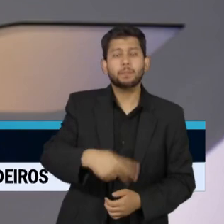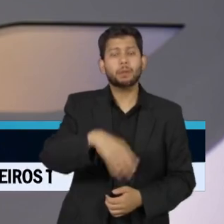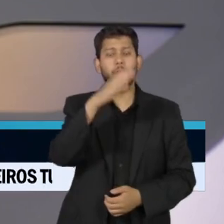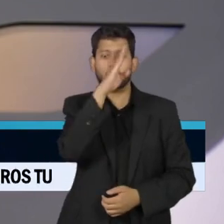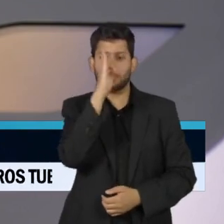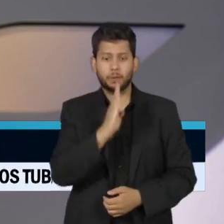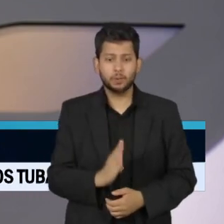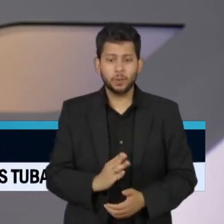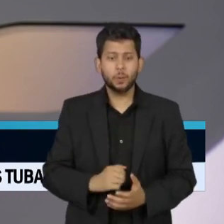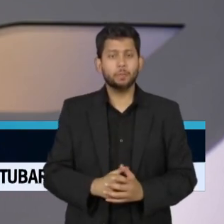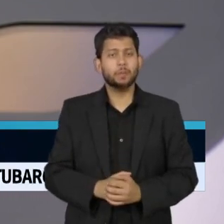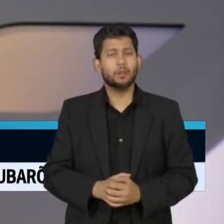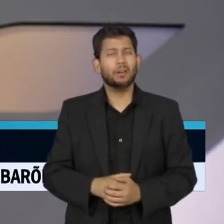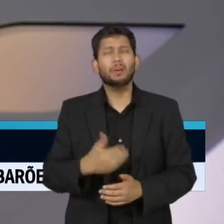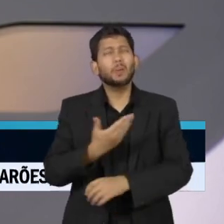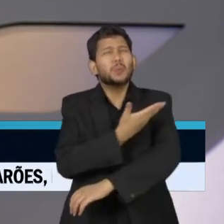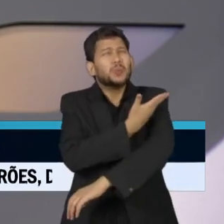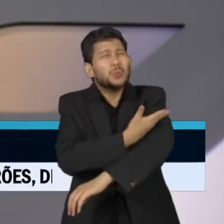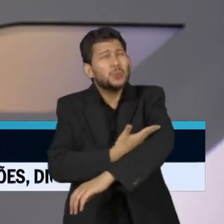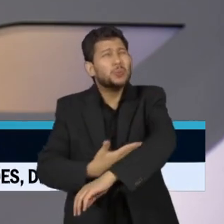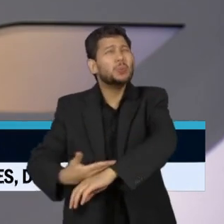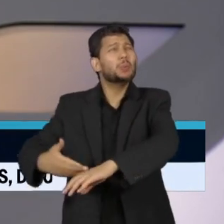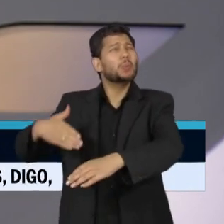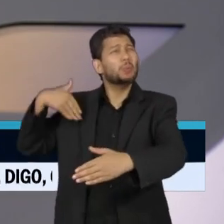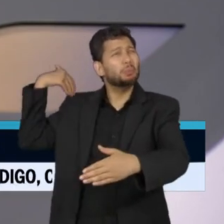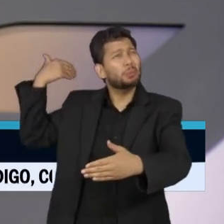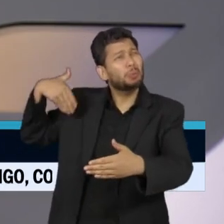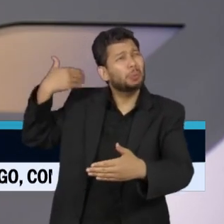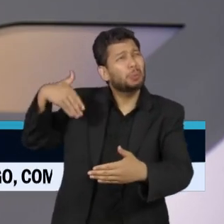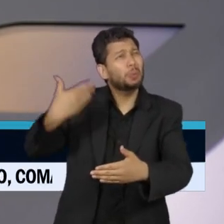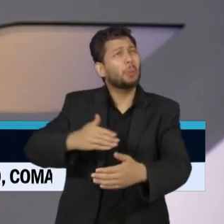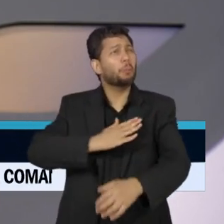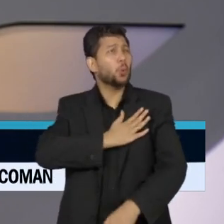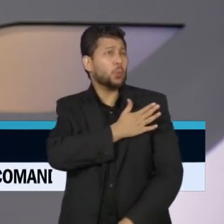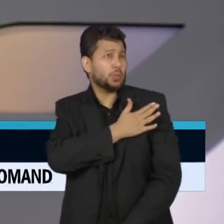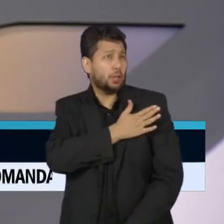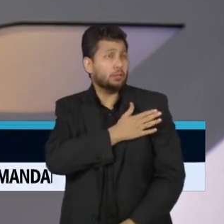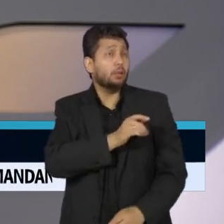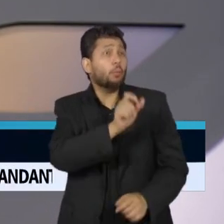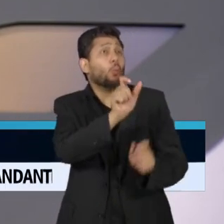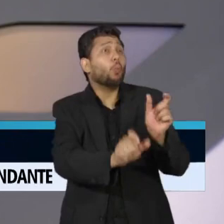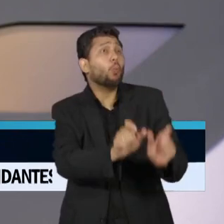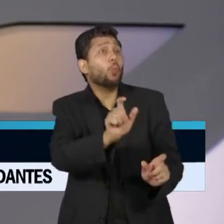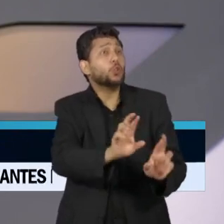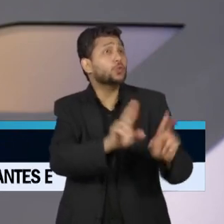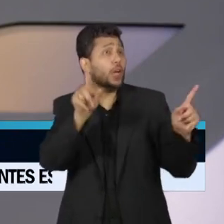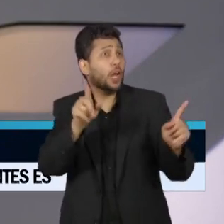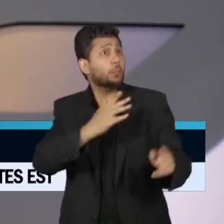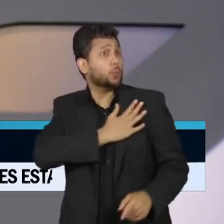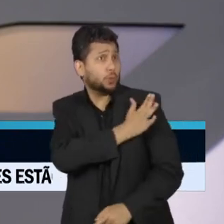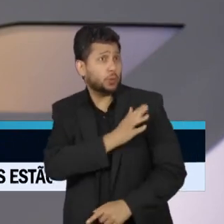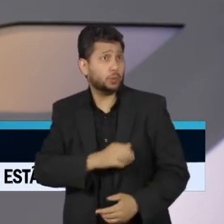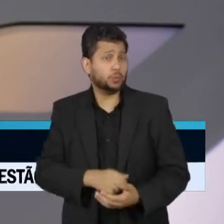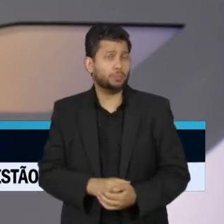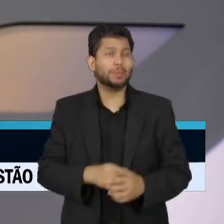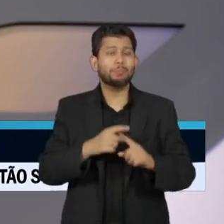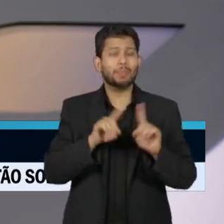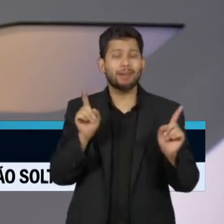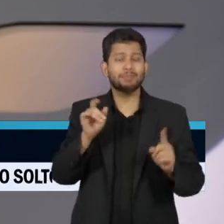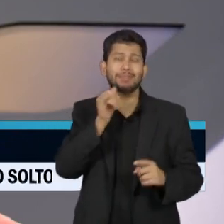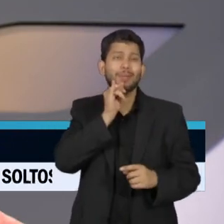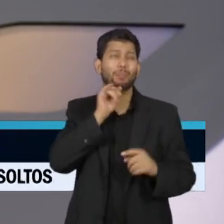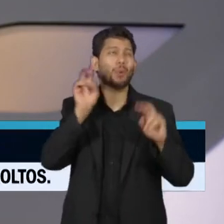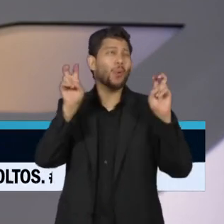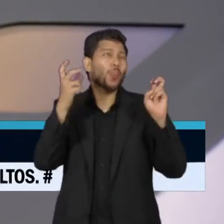ele tem uma tradição de preconceito contra o que é diferente. Só que a definição do normal, ela